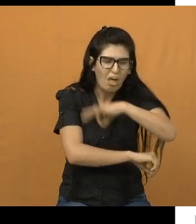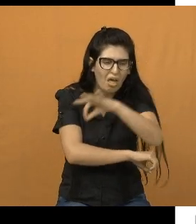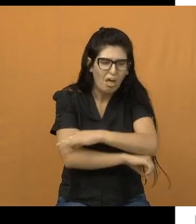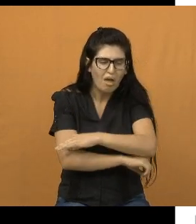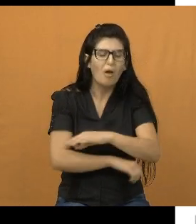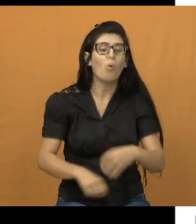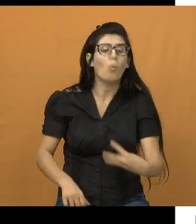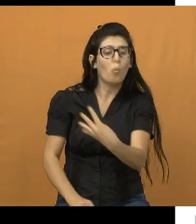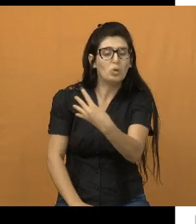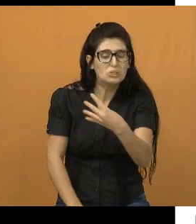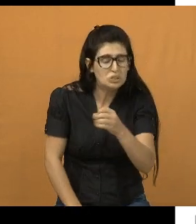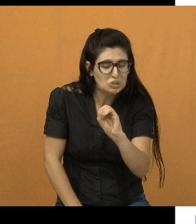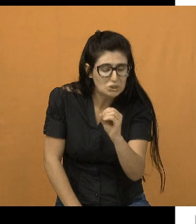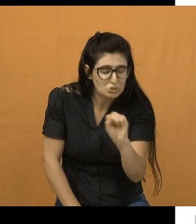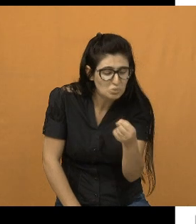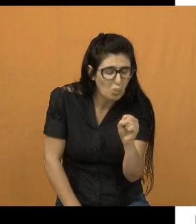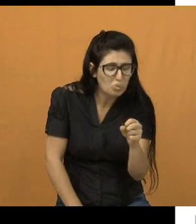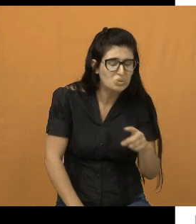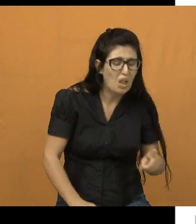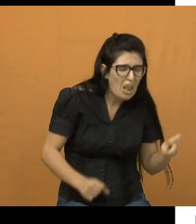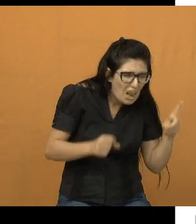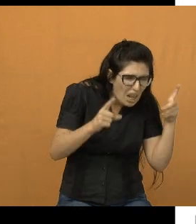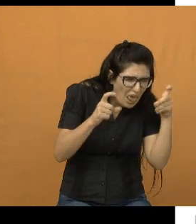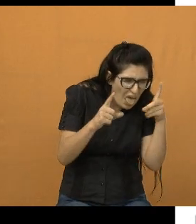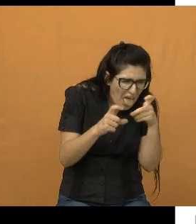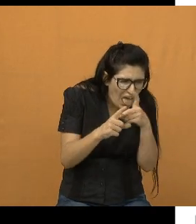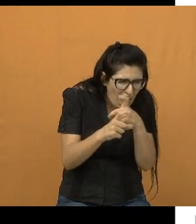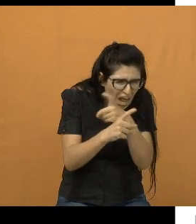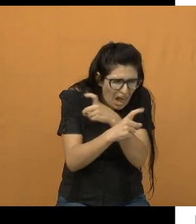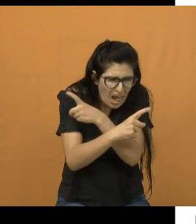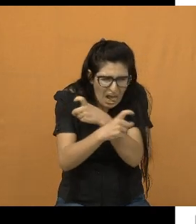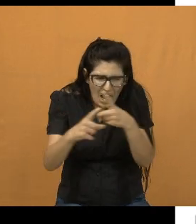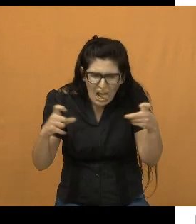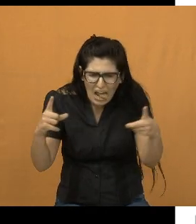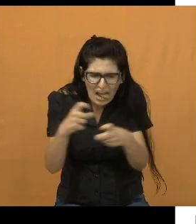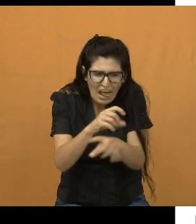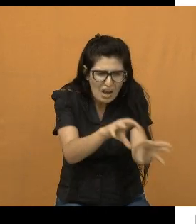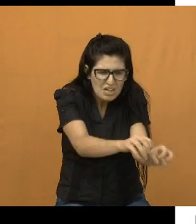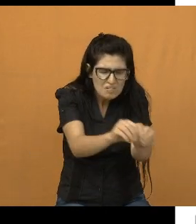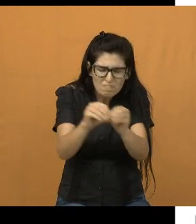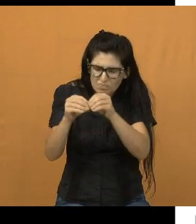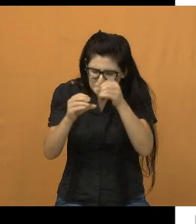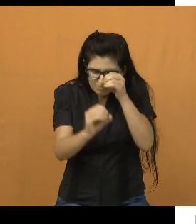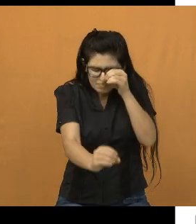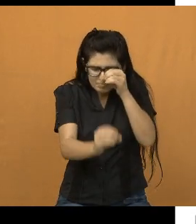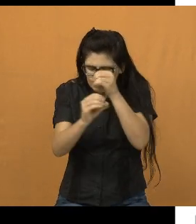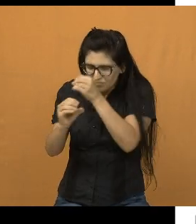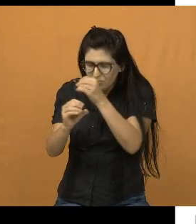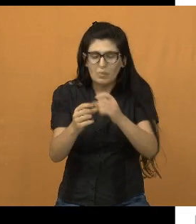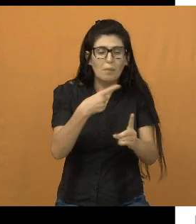4.011 leituras de larvas coletadas e atendimentos diversos, mais